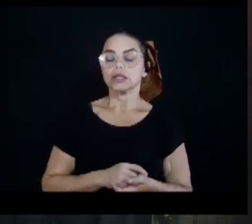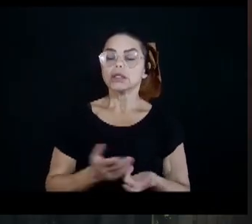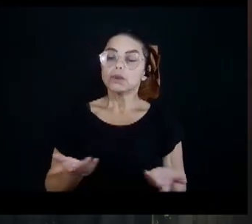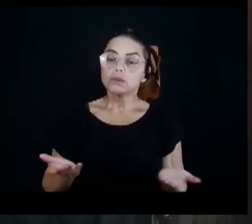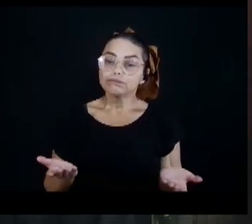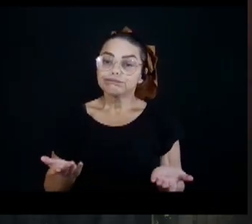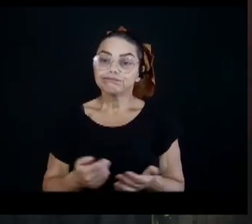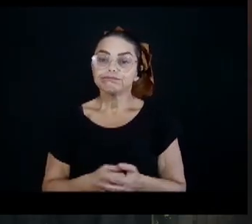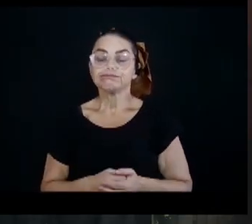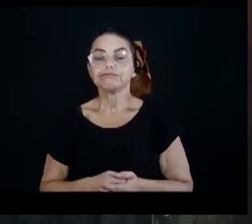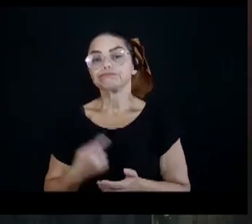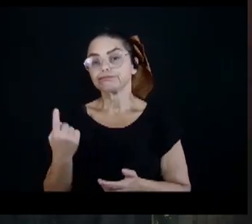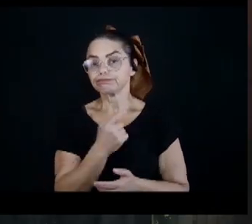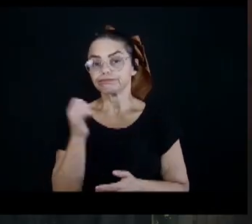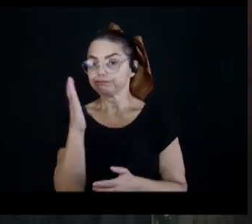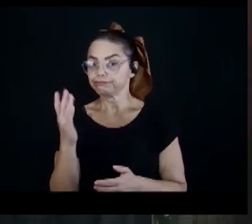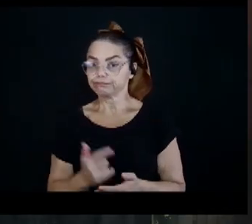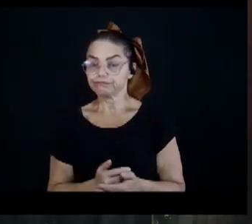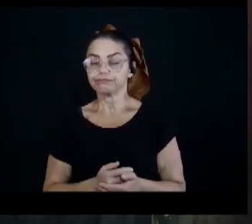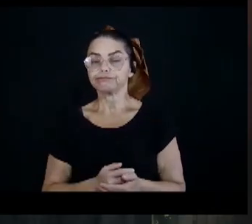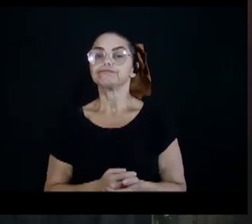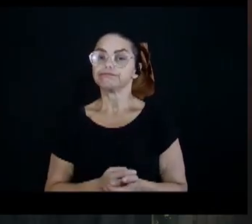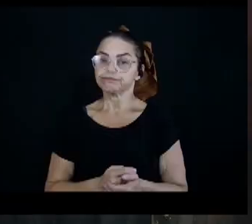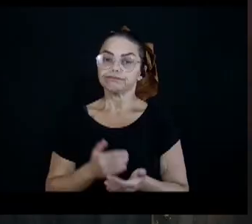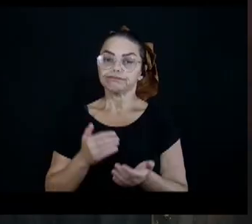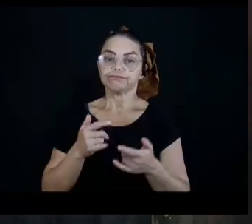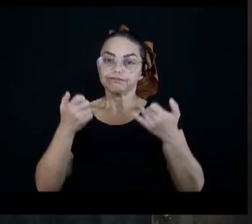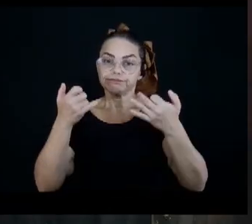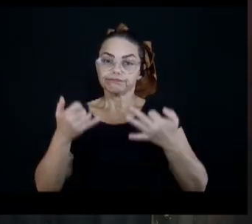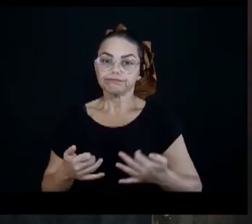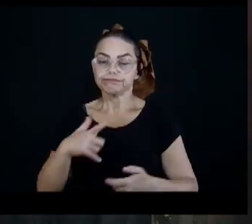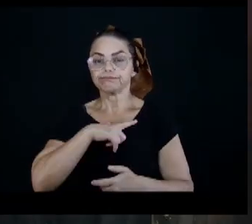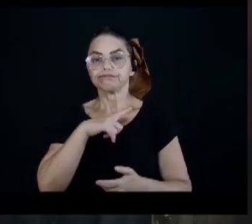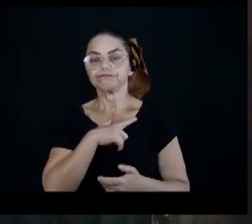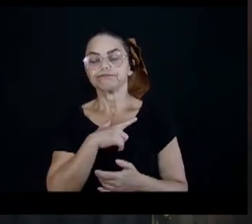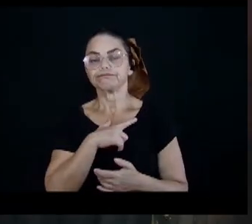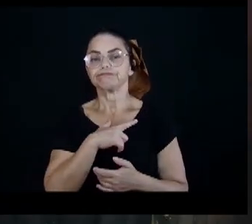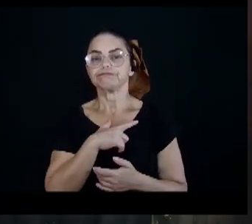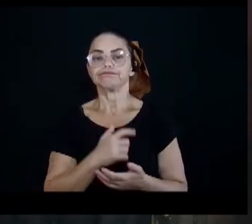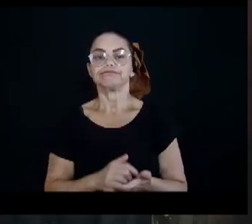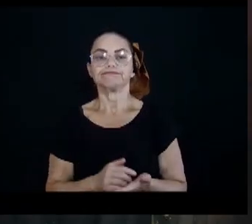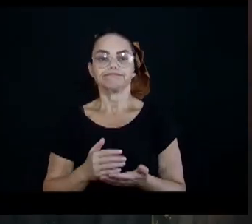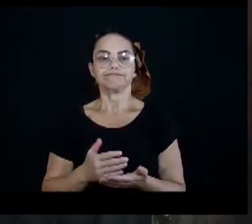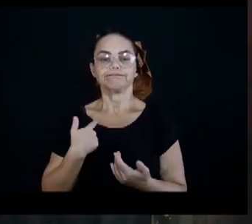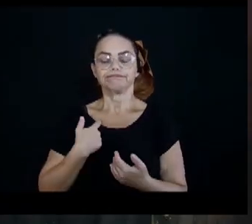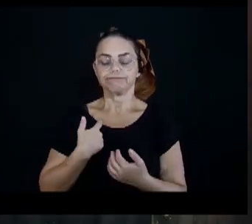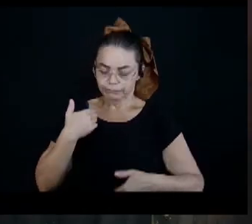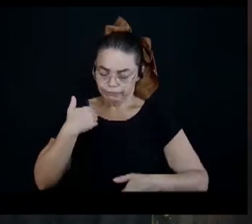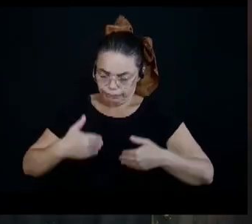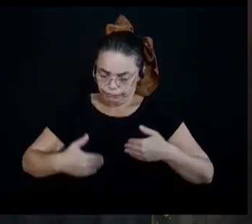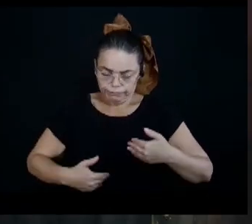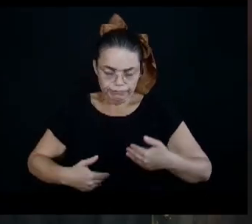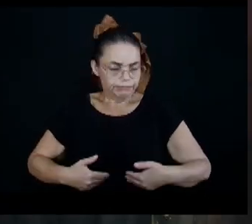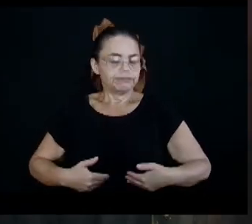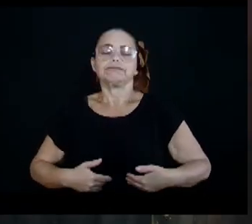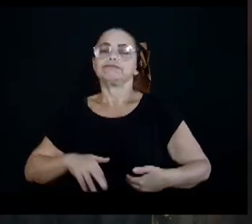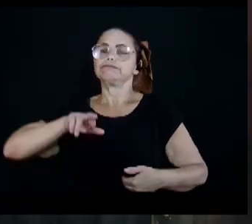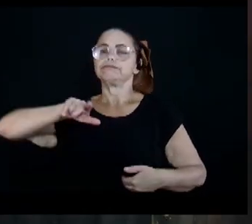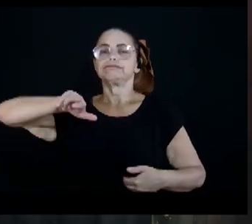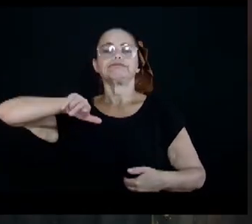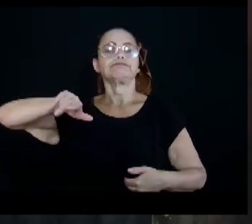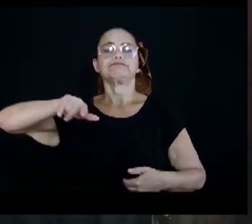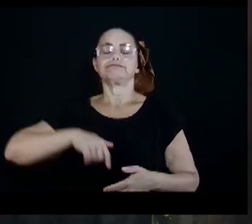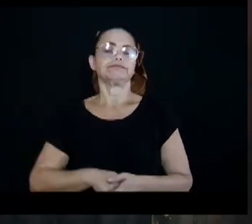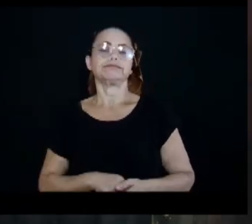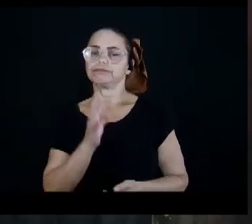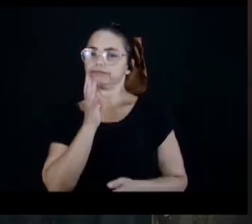brasileiros, você comentou muito bem isso no início, nós temos uma formação corporal diferenciada, nós somos conhecidas pelas mulheres